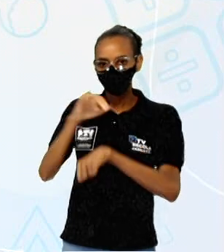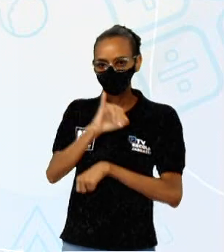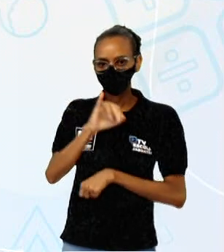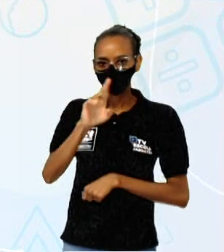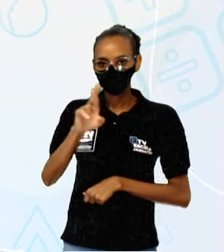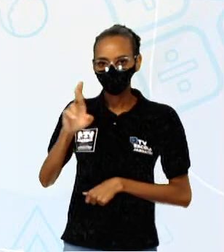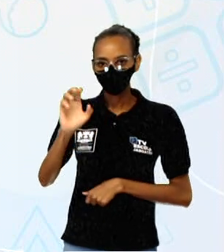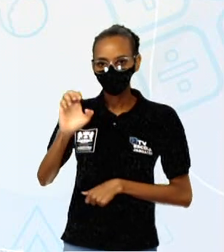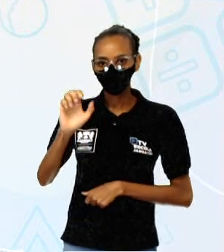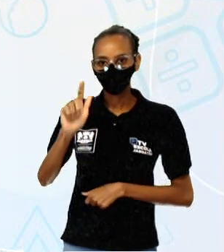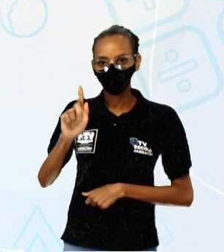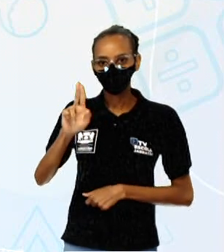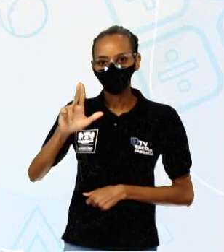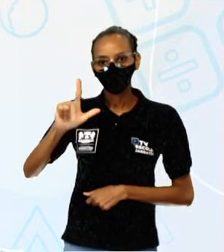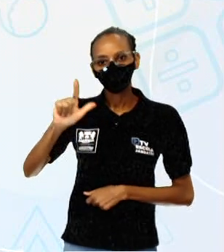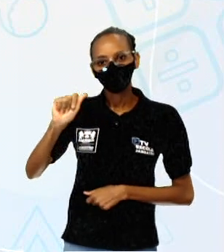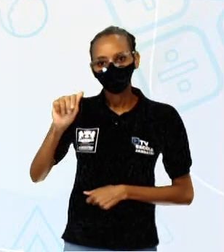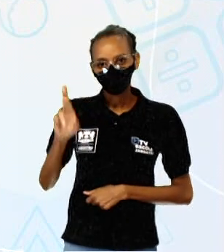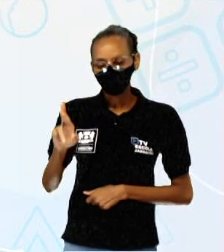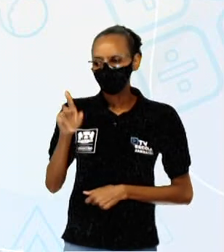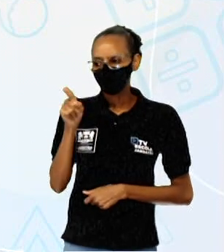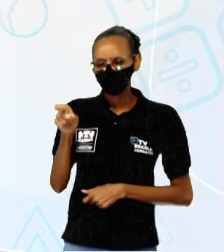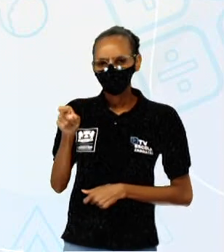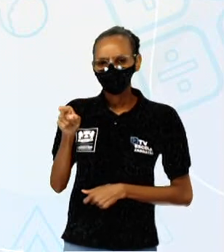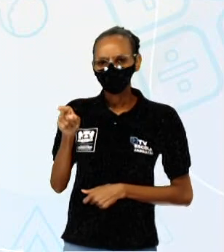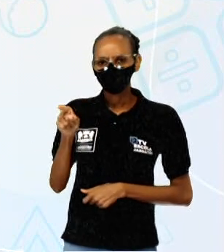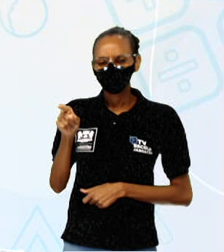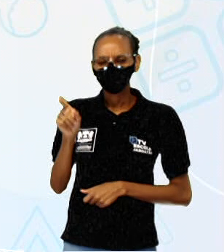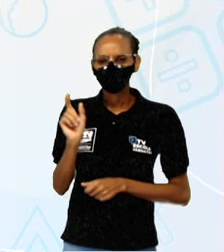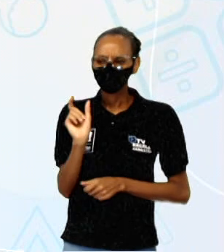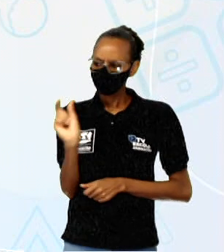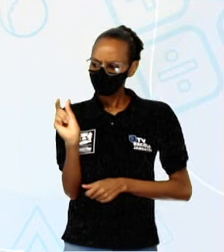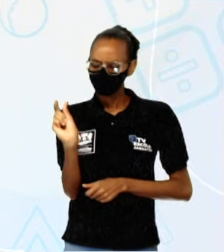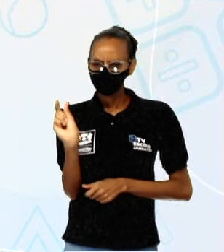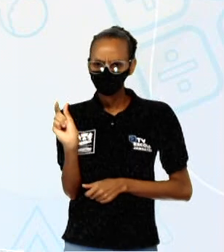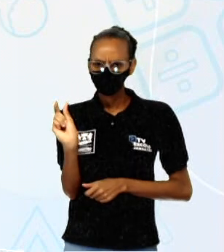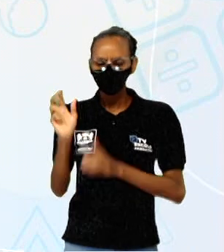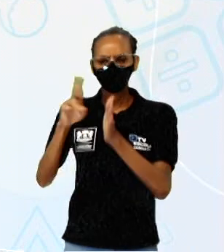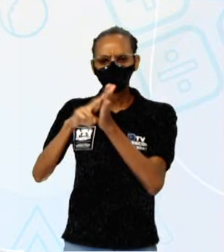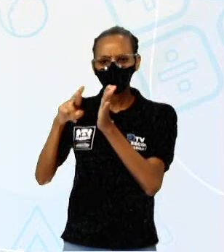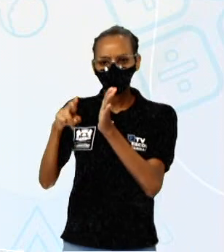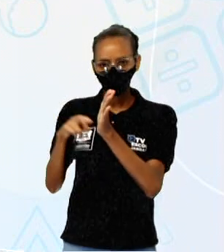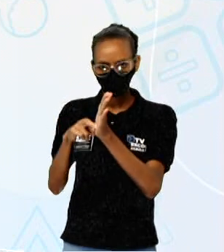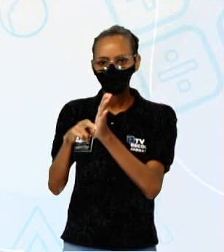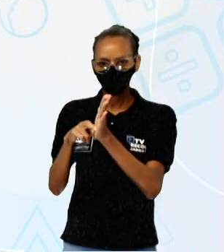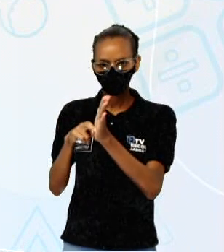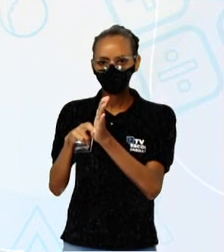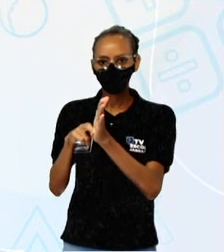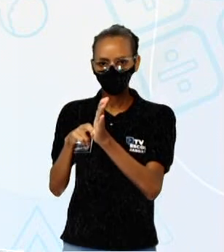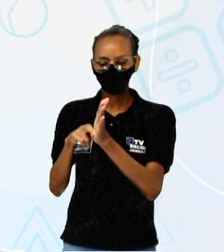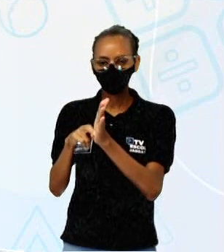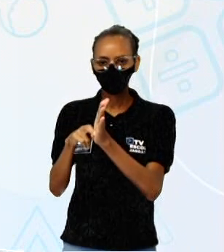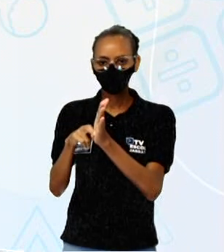vão ter uma frequência, não vão ter uma teoria que